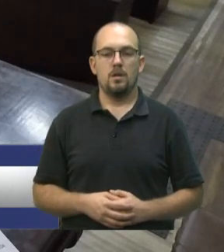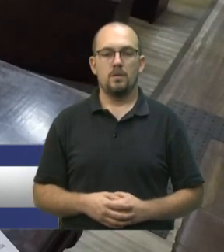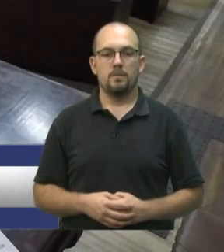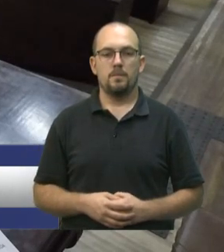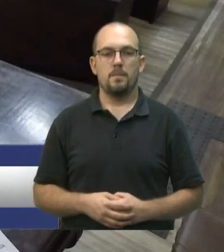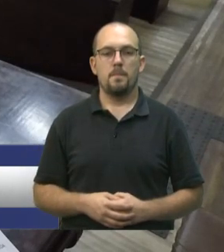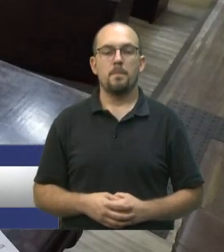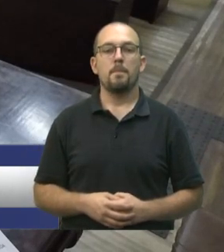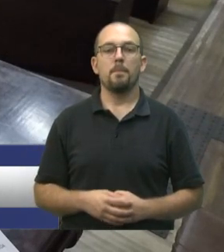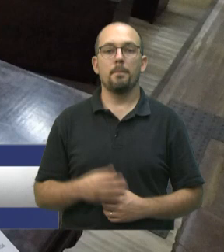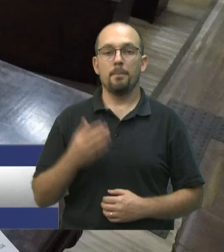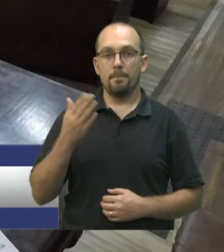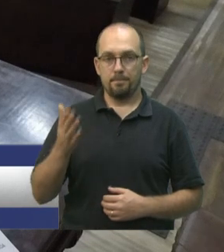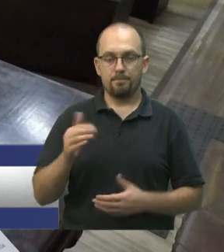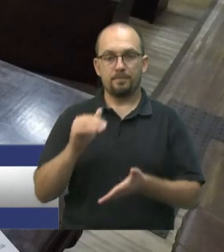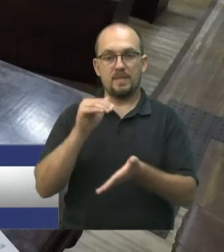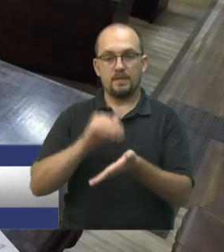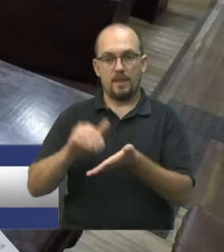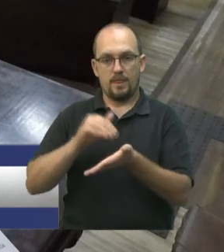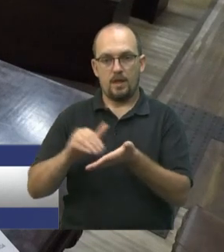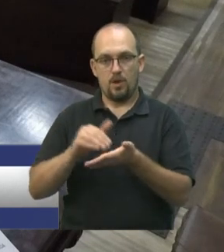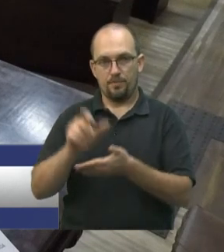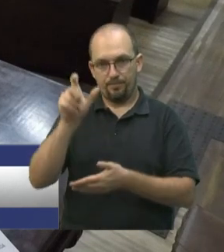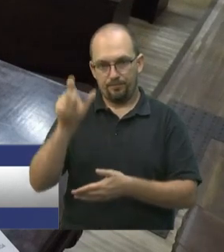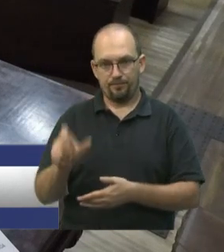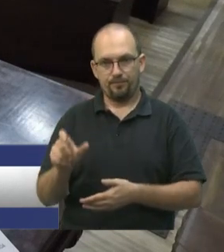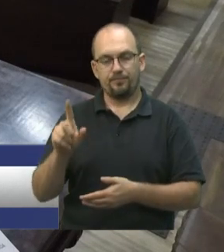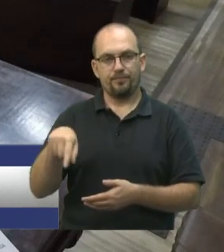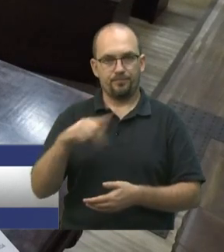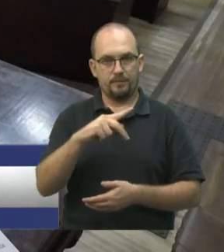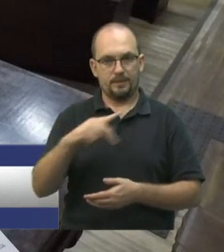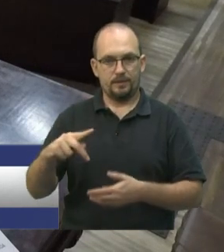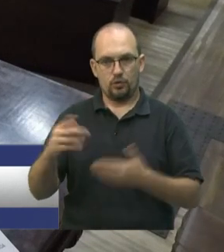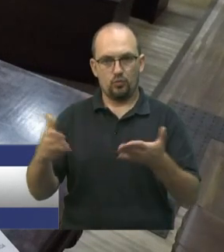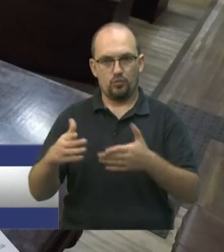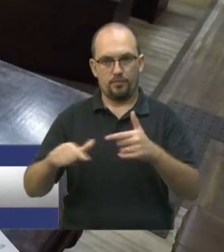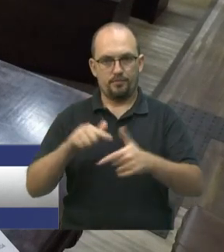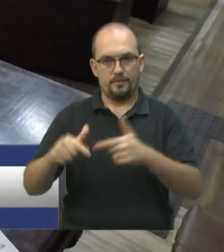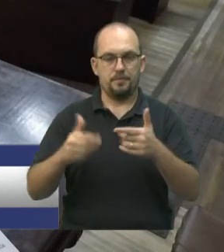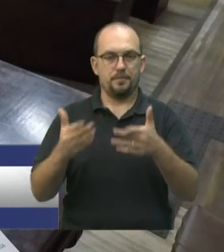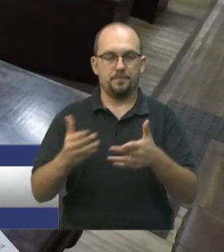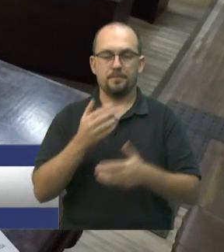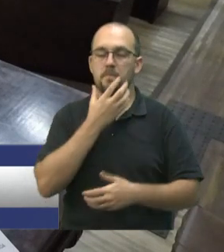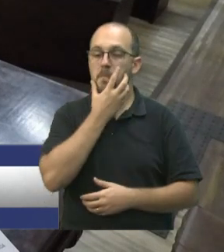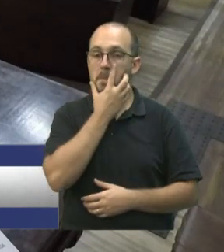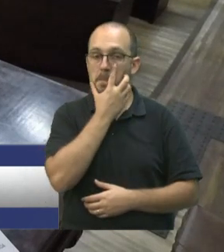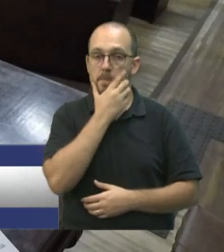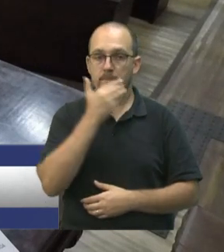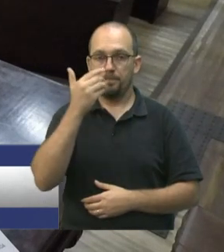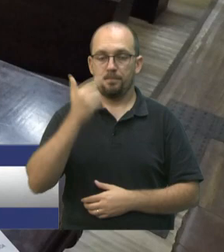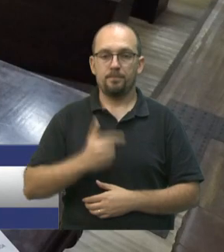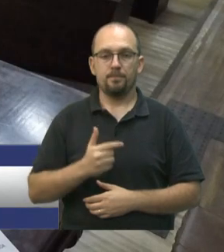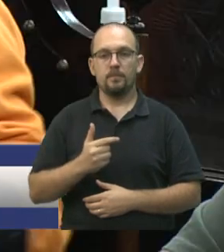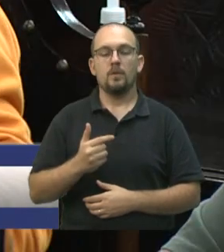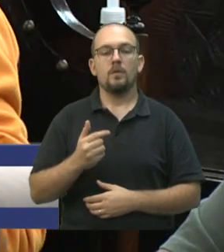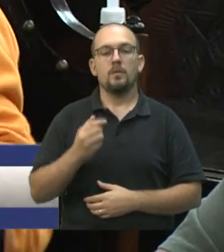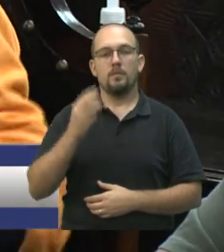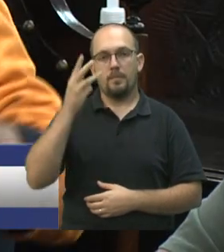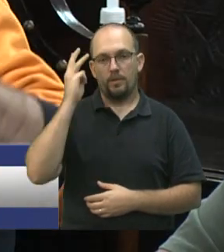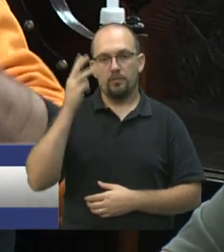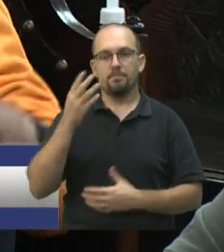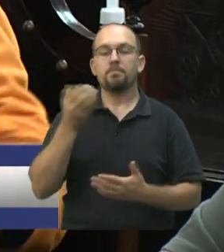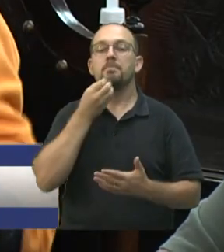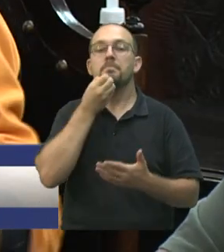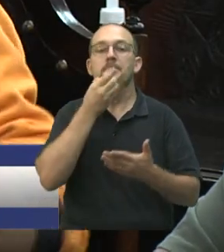Senhor secretário, vou me referir ao senhor como presidente dos trabalhos aqui. Secretário Tebaldo, seja muito bem-vindo a